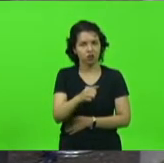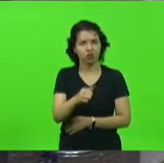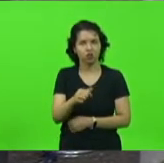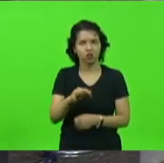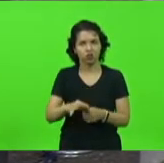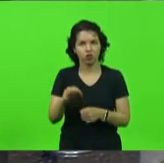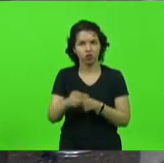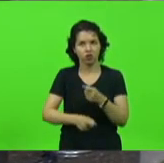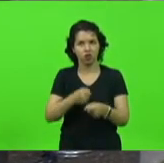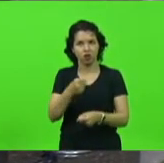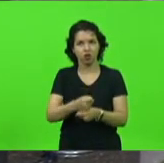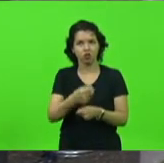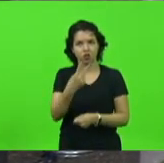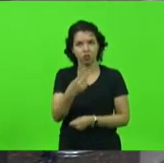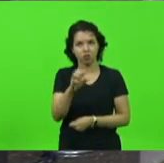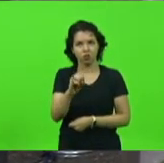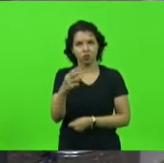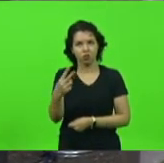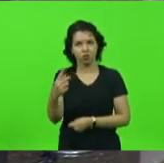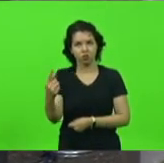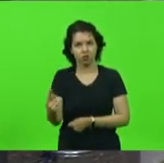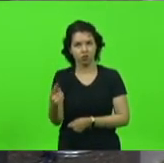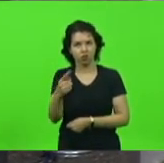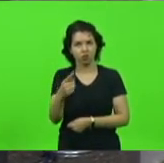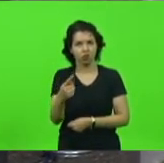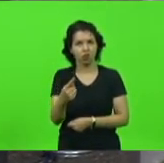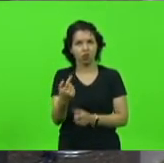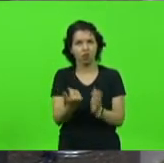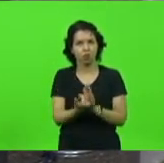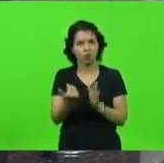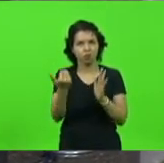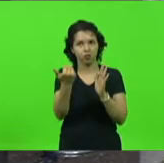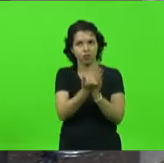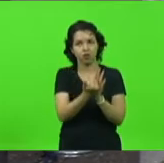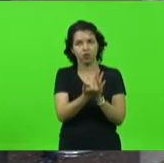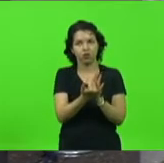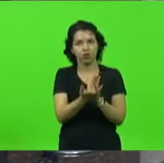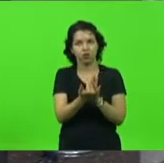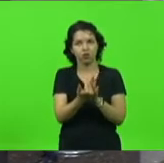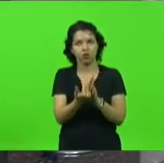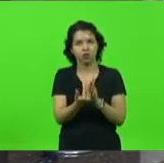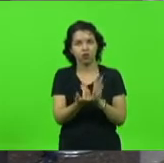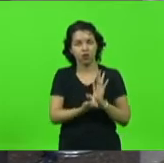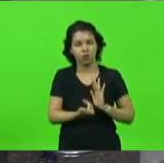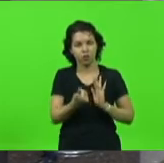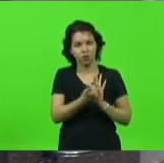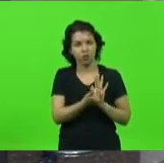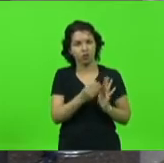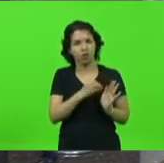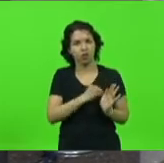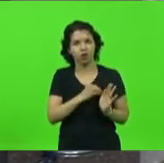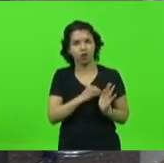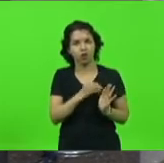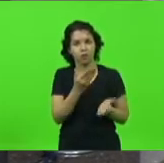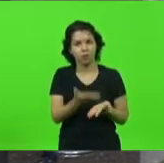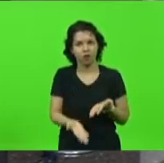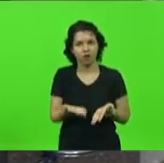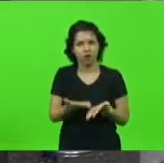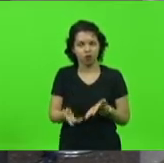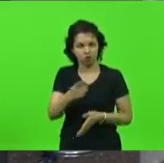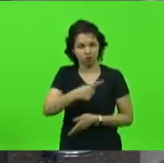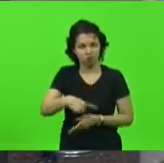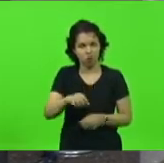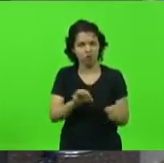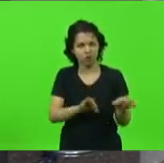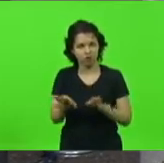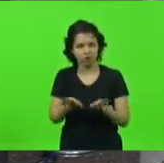2021. E um aumento que vai repor as perdas. Não é nós que estamos fazendo o plano de carreira. Atenção, policial,